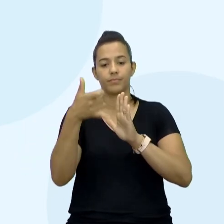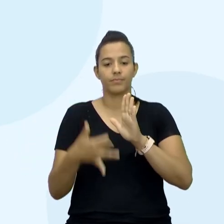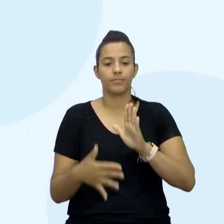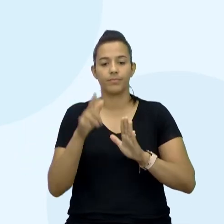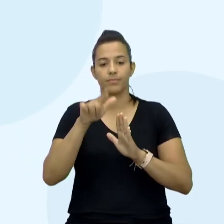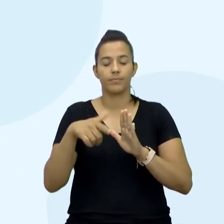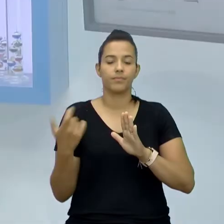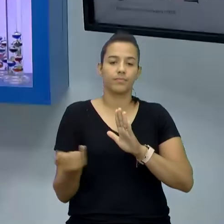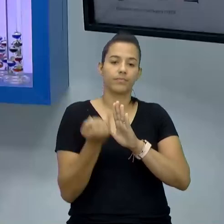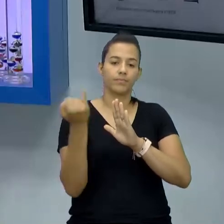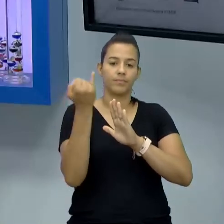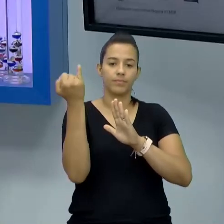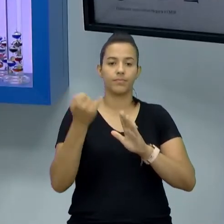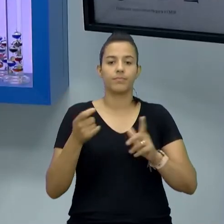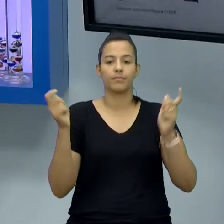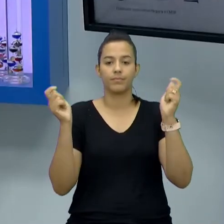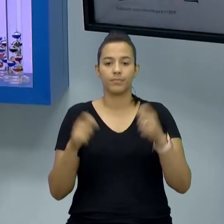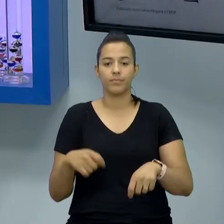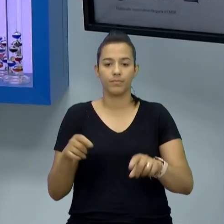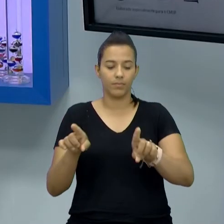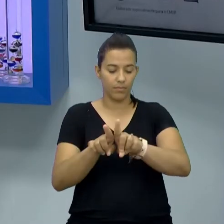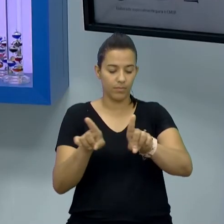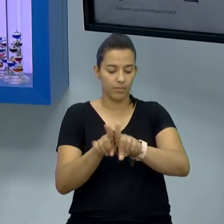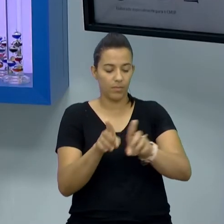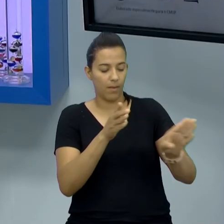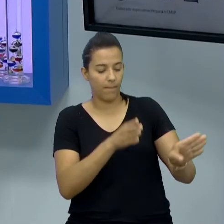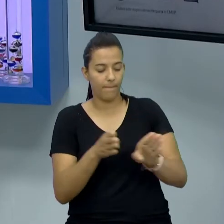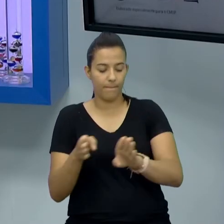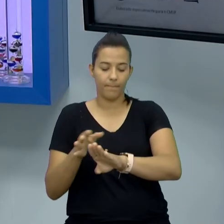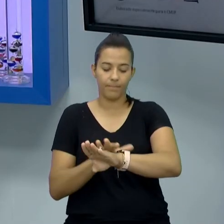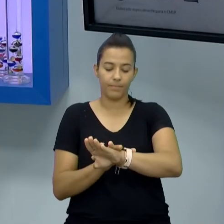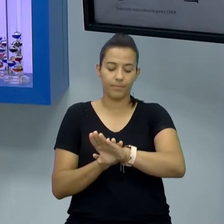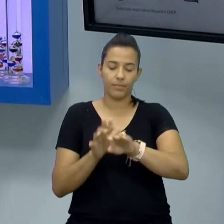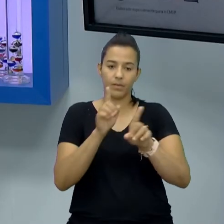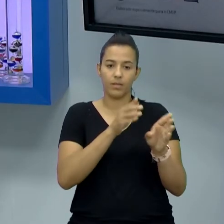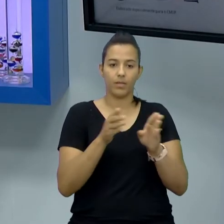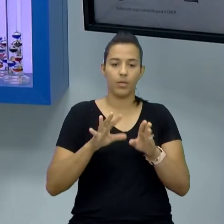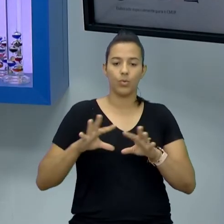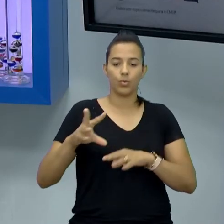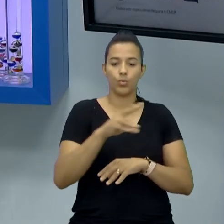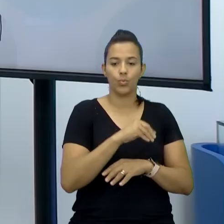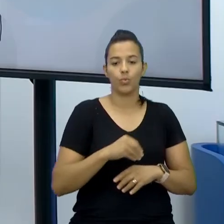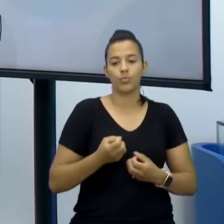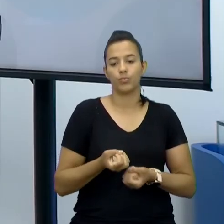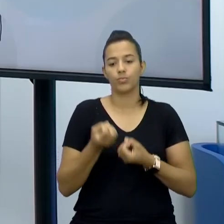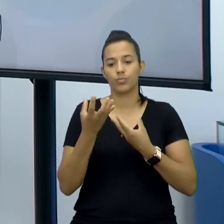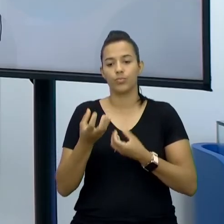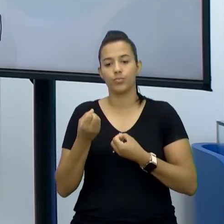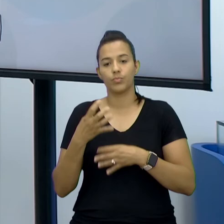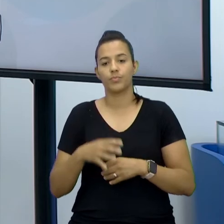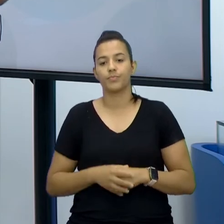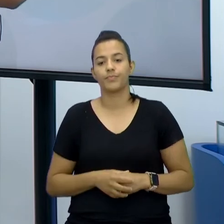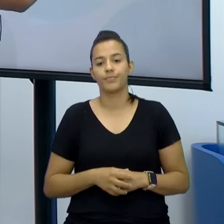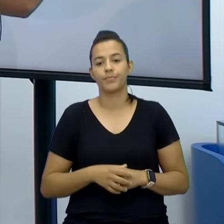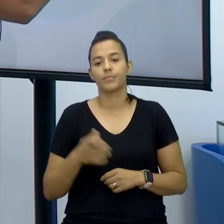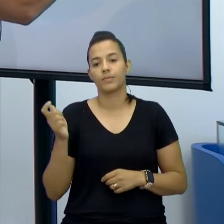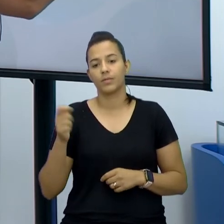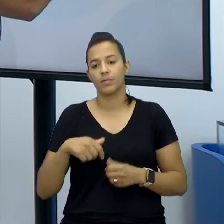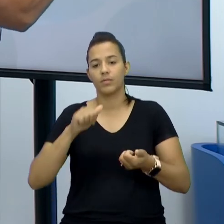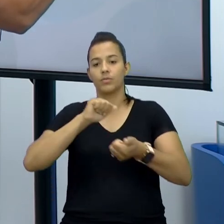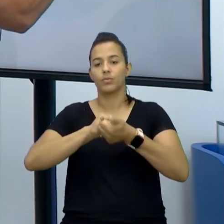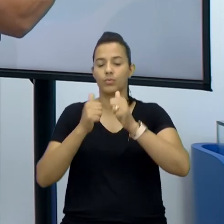É importante, Gibalina, o nosso estudante entender os passos do cálculo. O que eu fiz, ó? Aqui eu substituí